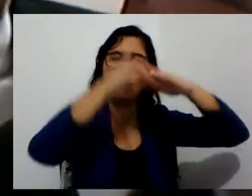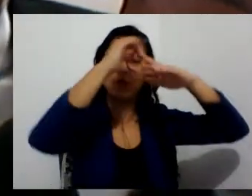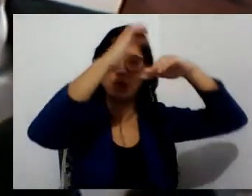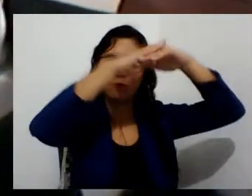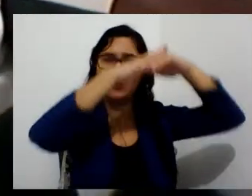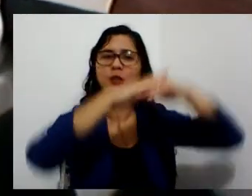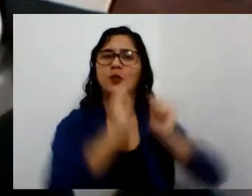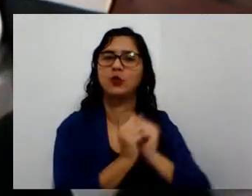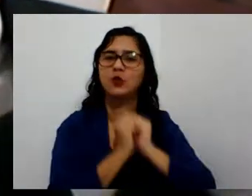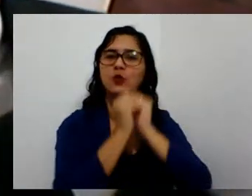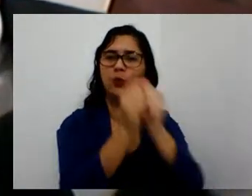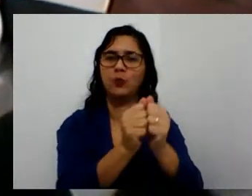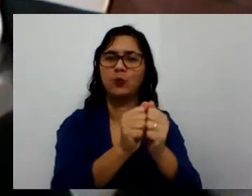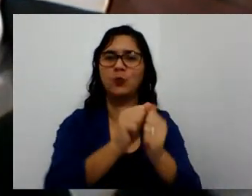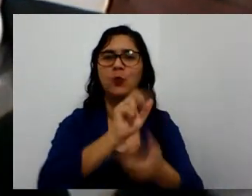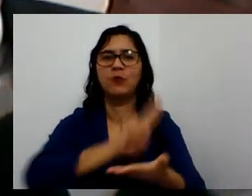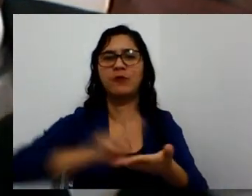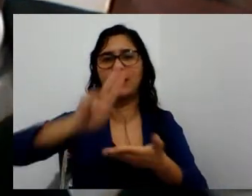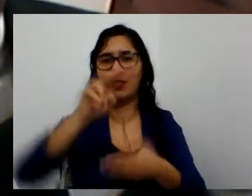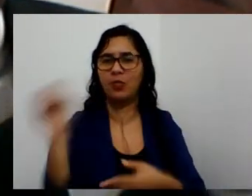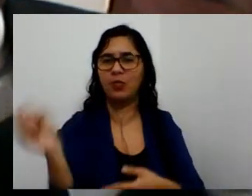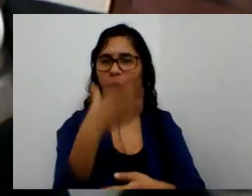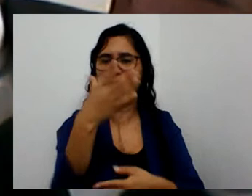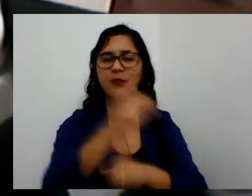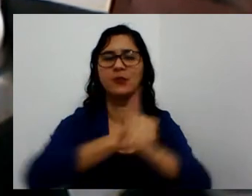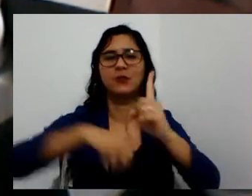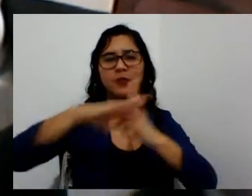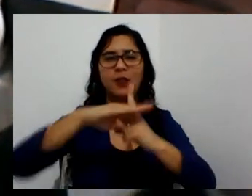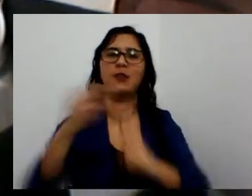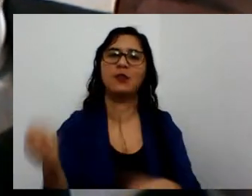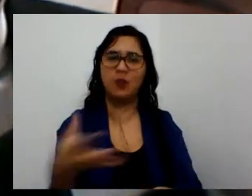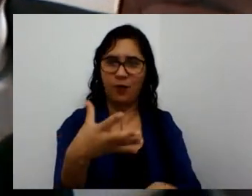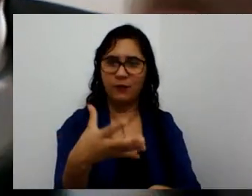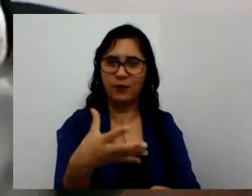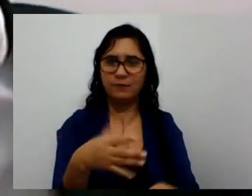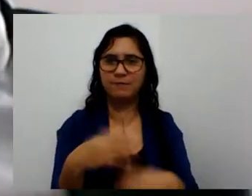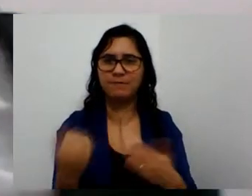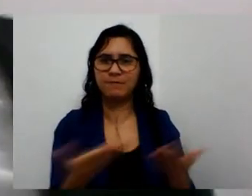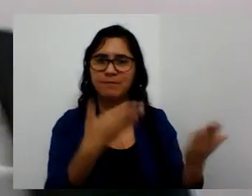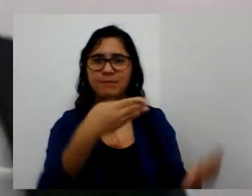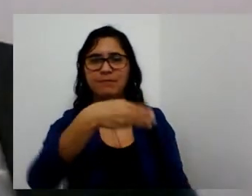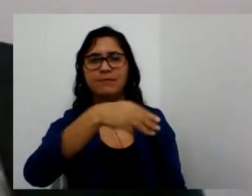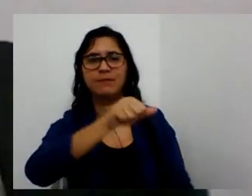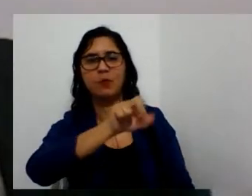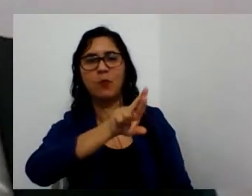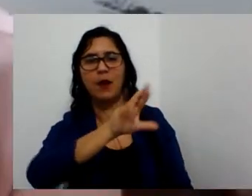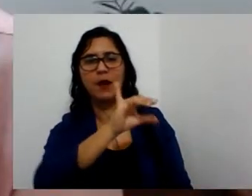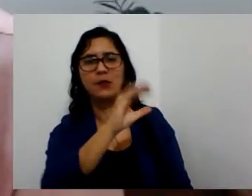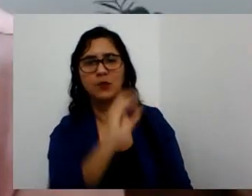uma nova universidade e uma nova sociedade. Márcio.